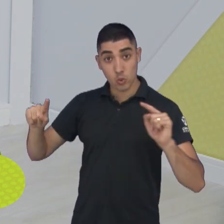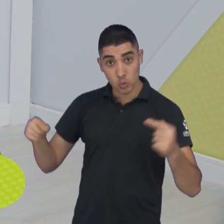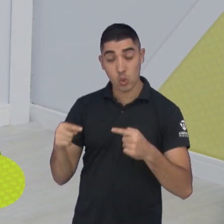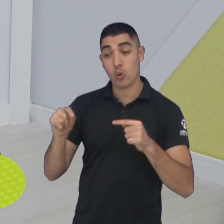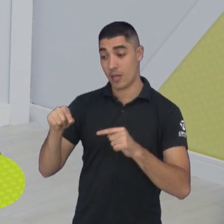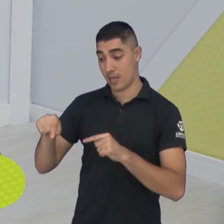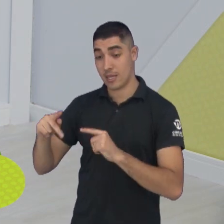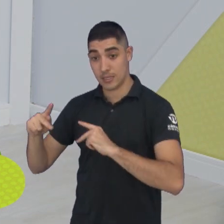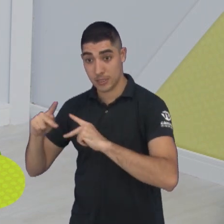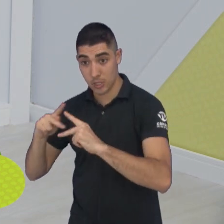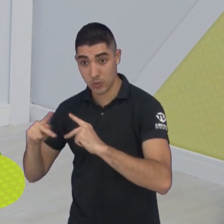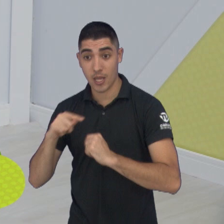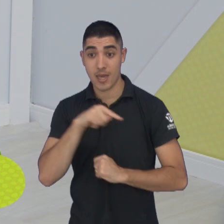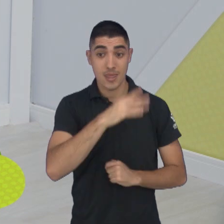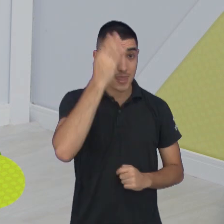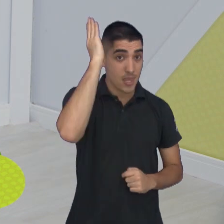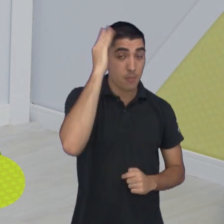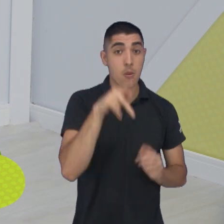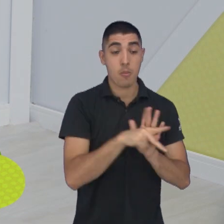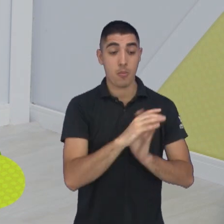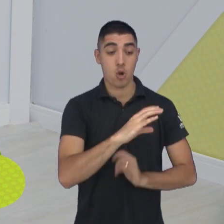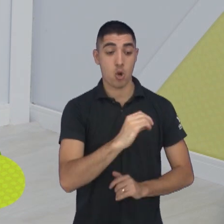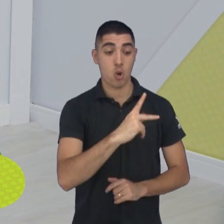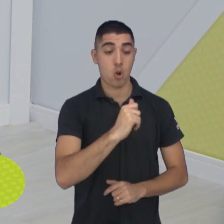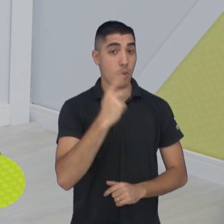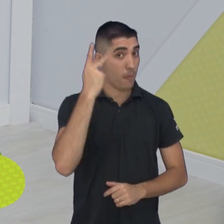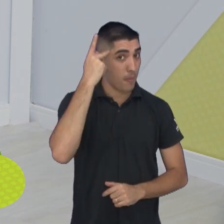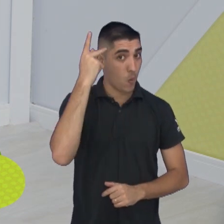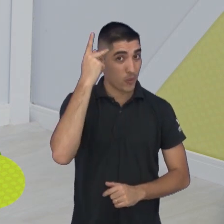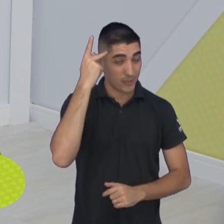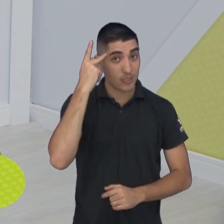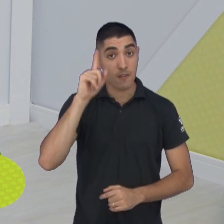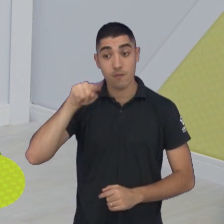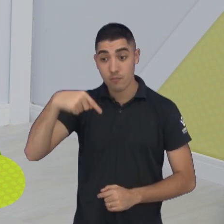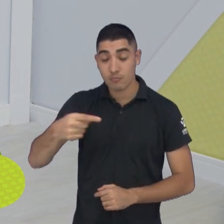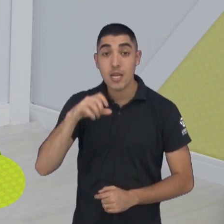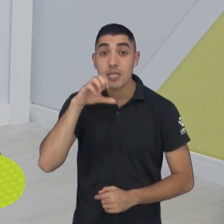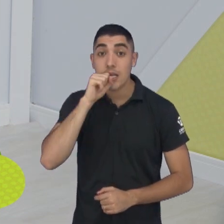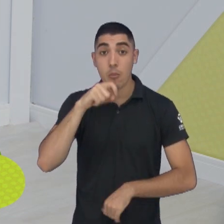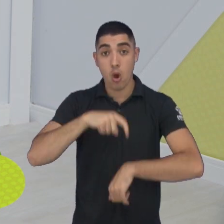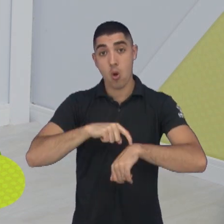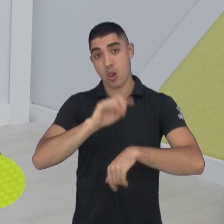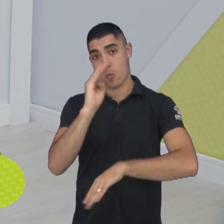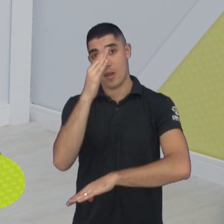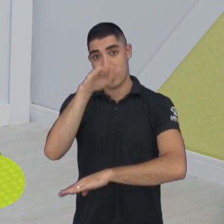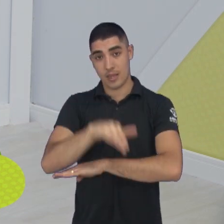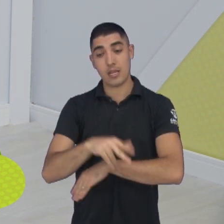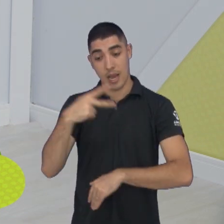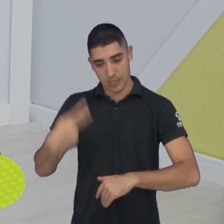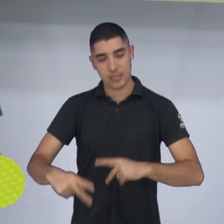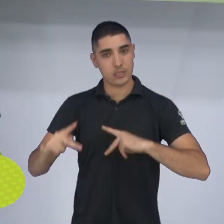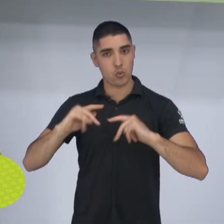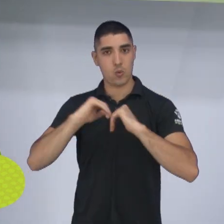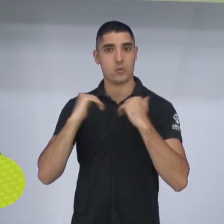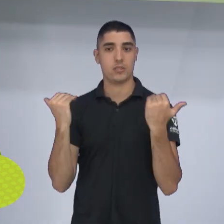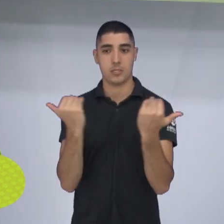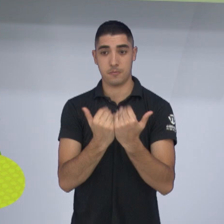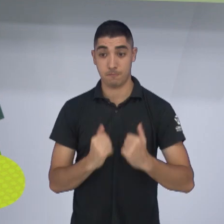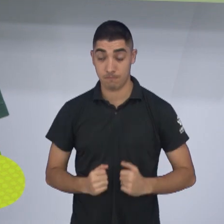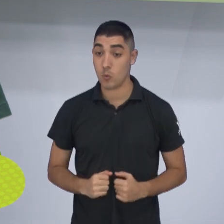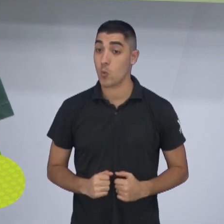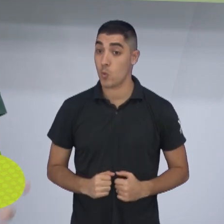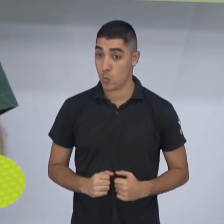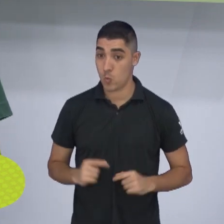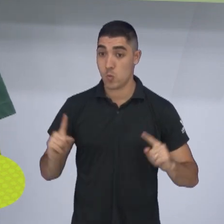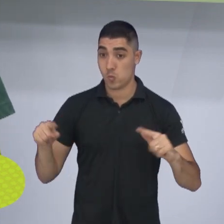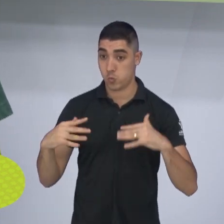Paulista, e o Taubaté, campeão da Copa Paulista. A partida será no próximo sábado, 4 da tarde, no Ginásio Tênis Clube, Brunão. Partida